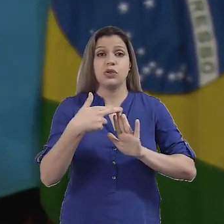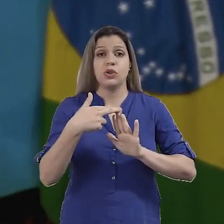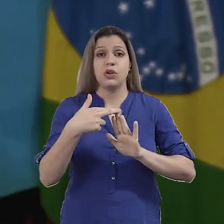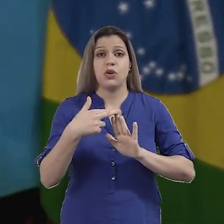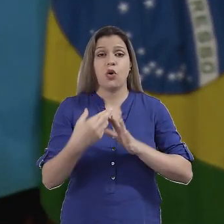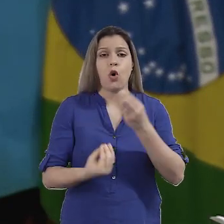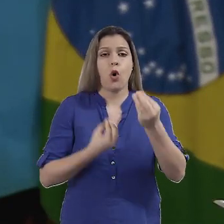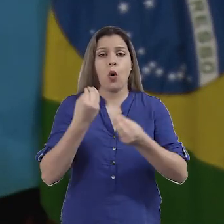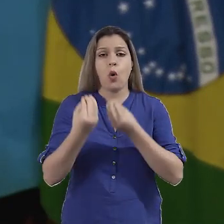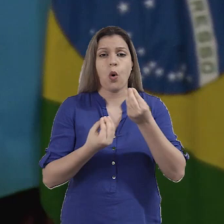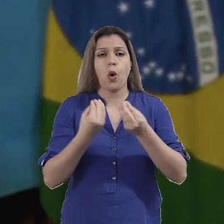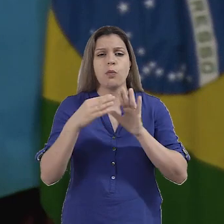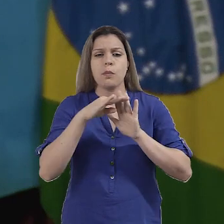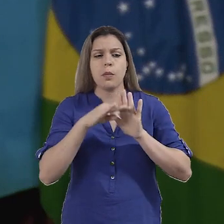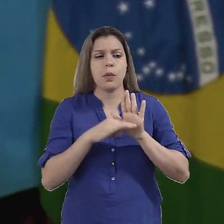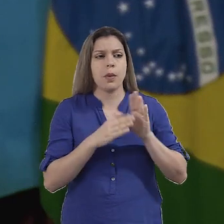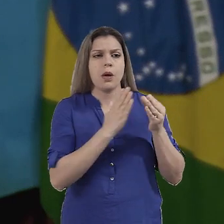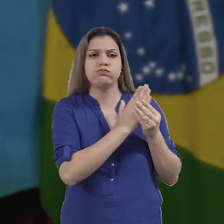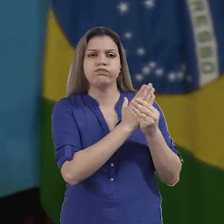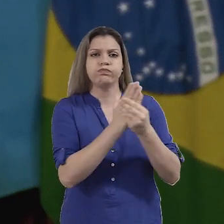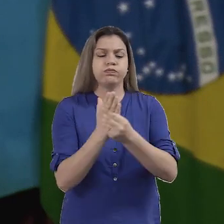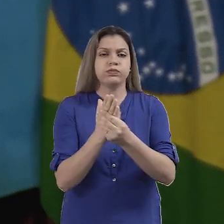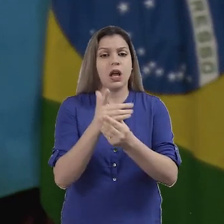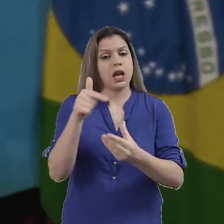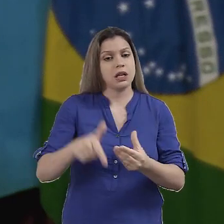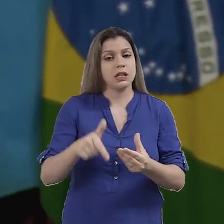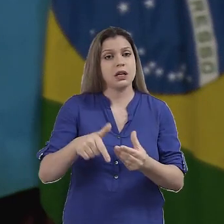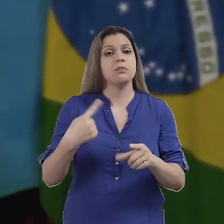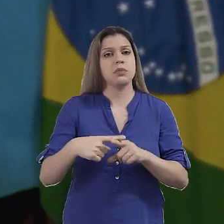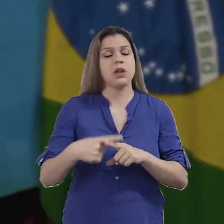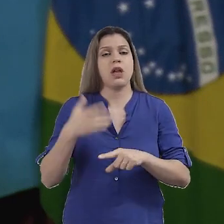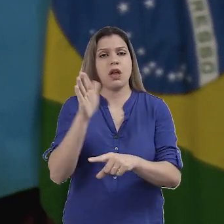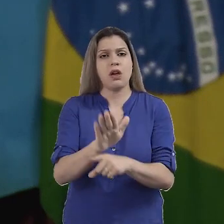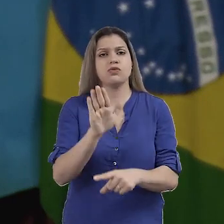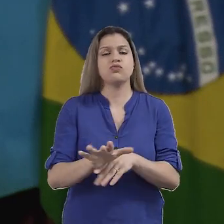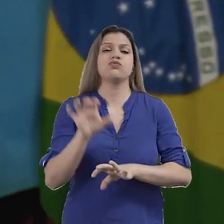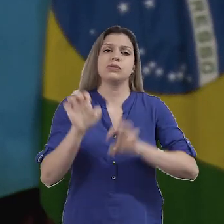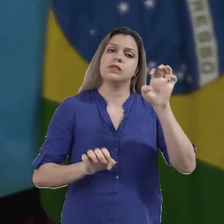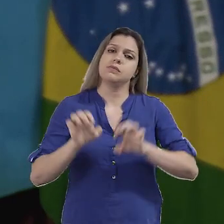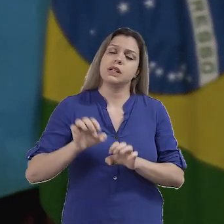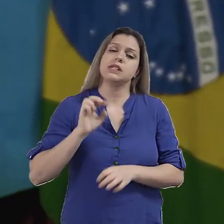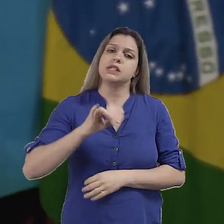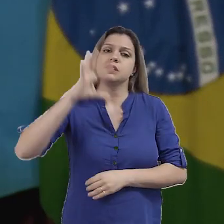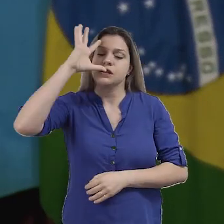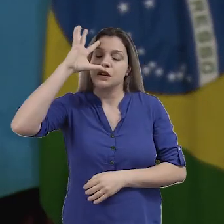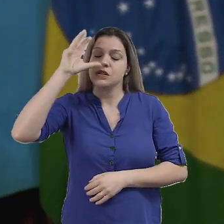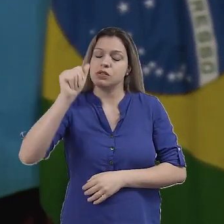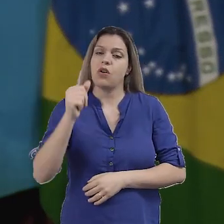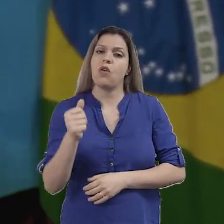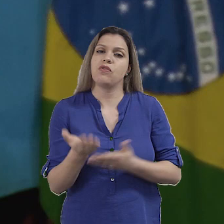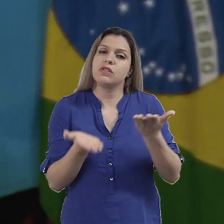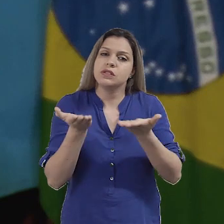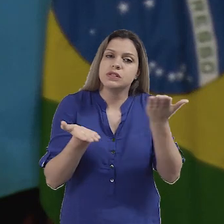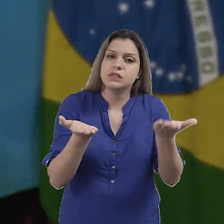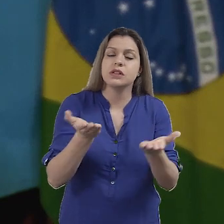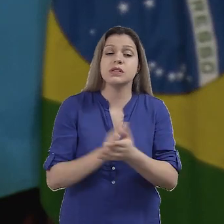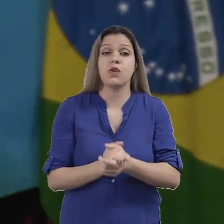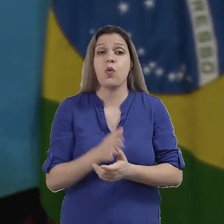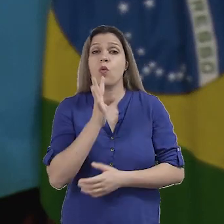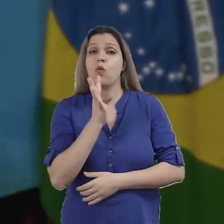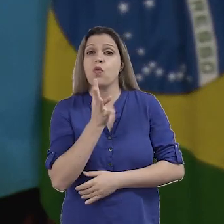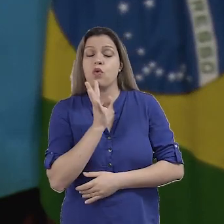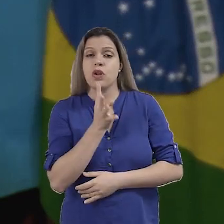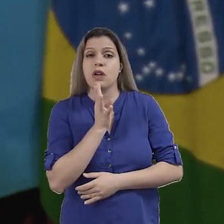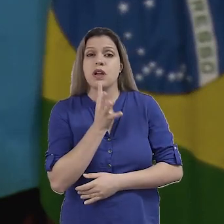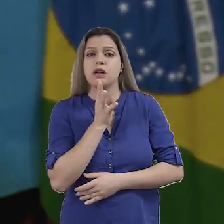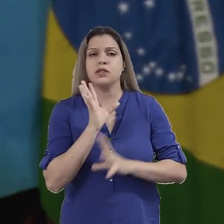que trata do rito aqui no órgão, porque isso favorece a empresa, que quando ela resolve participar da licitação,